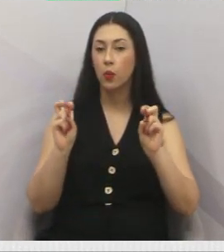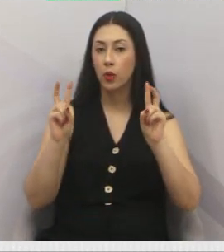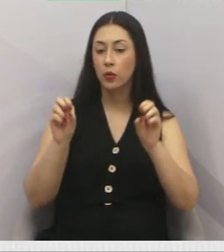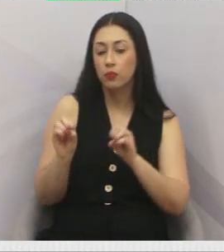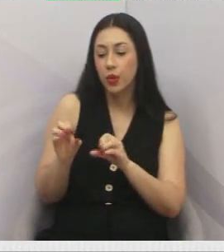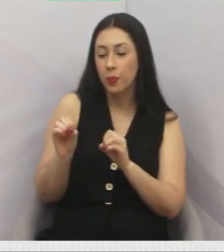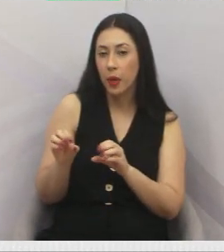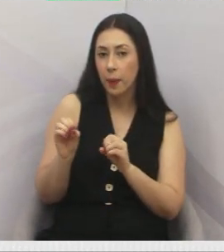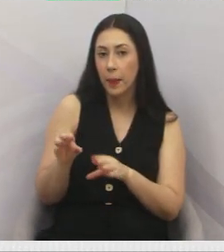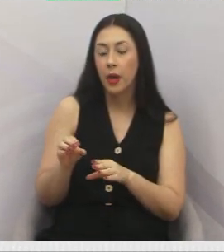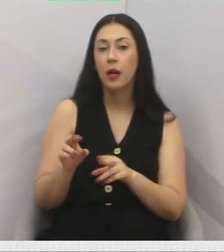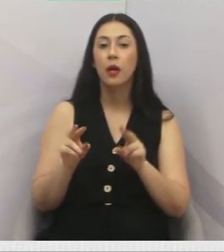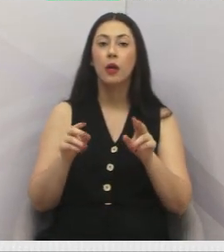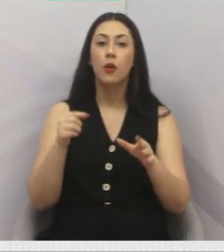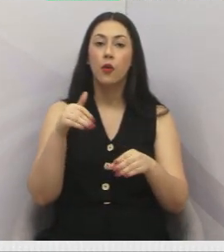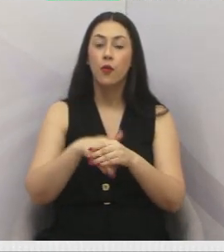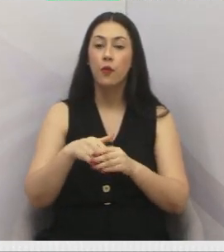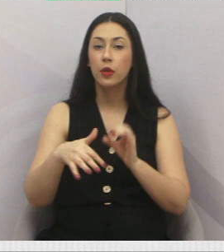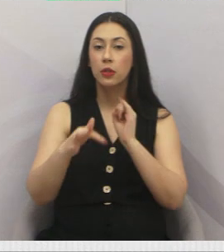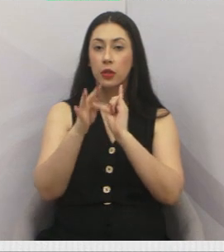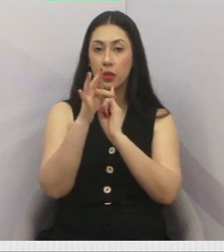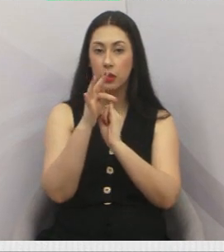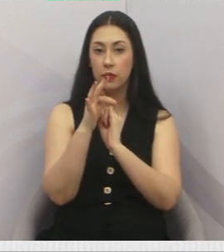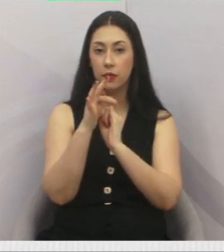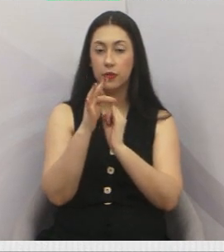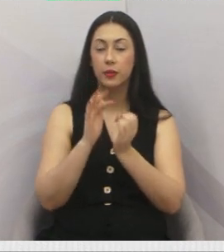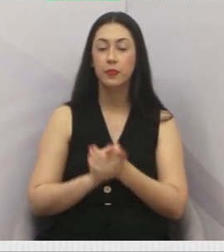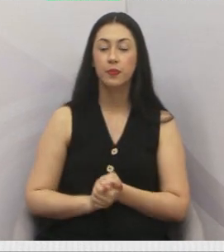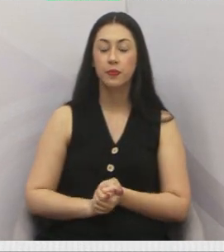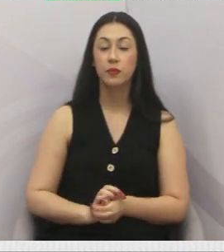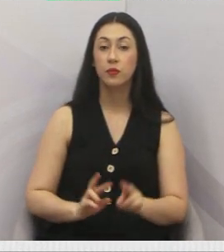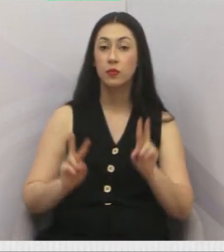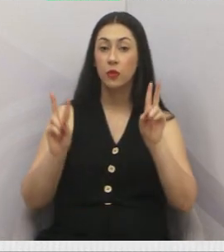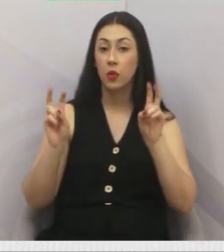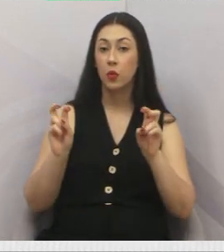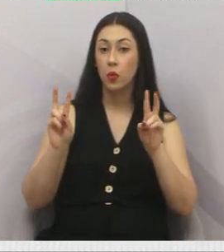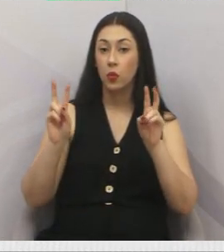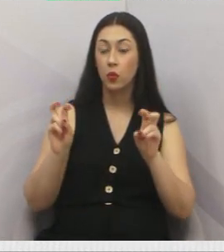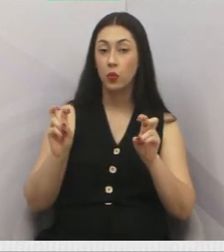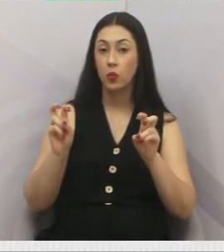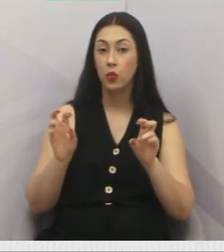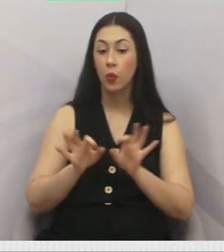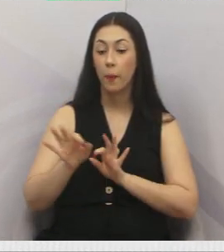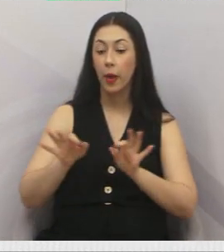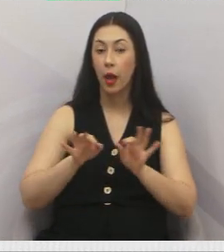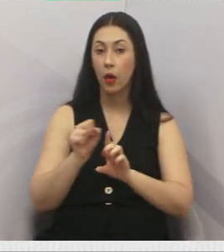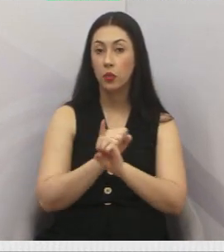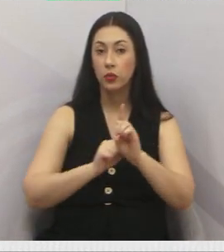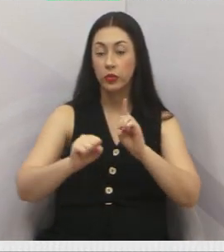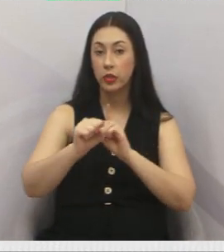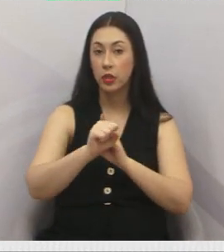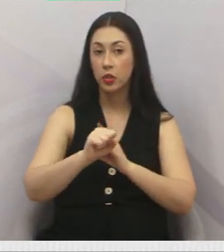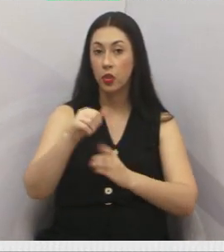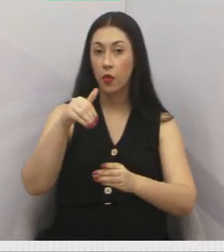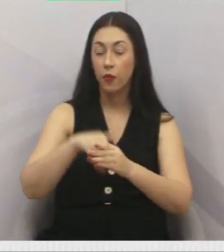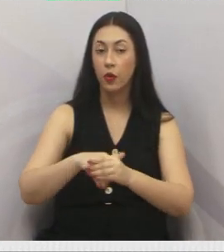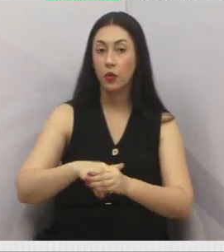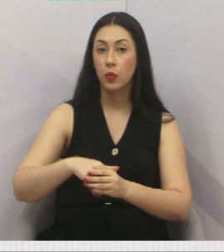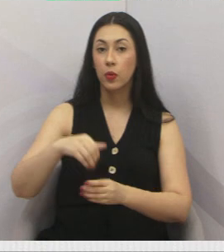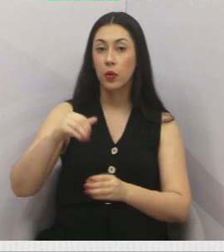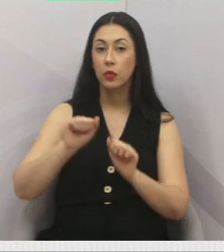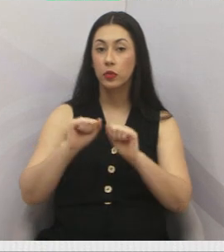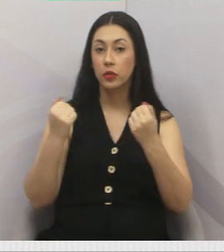entidades acadêmicas, um voto para o Instituto Federal. Segmento à organização da sociedade civil, um voto à Associação Paulo